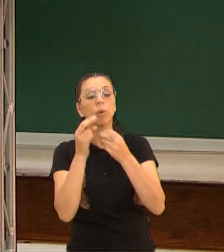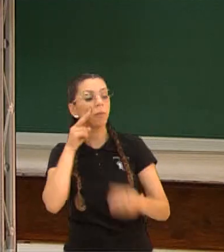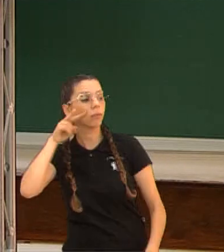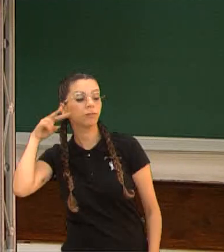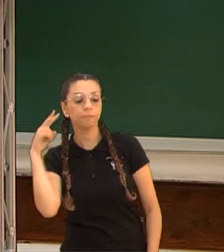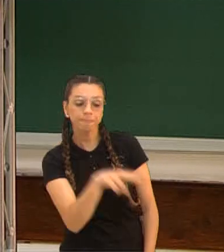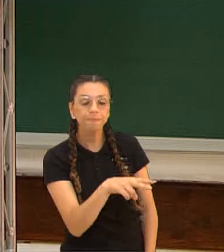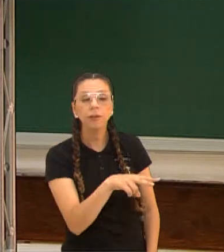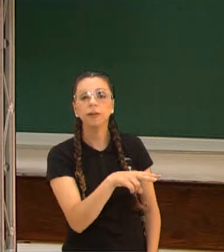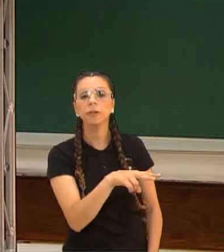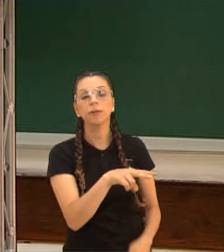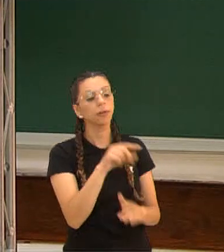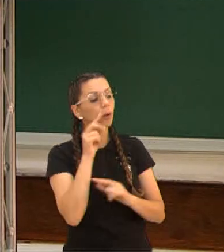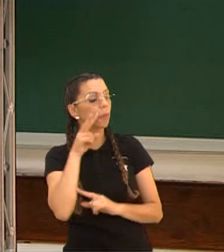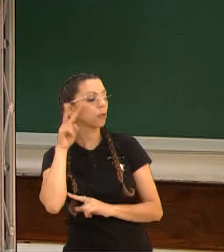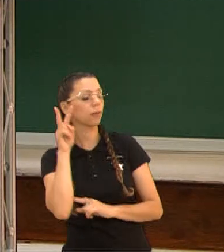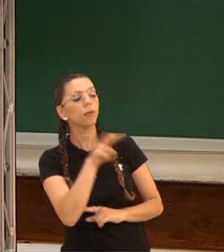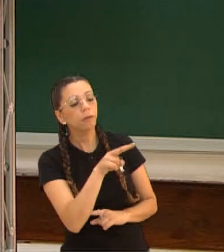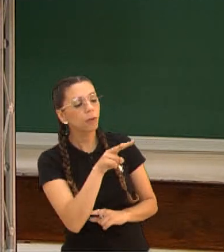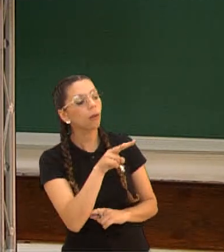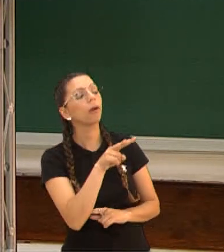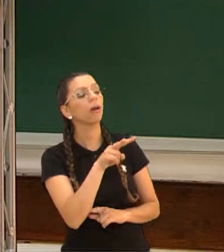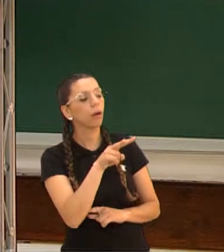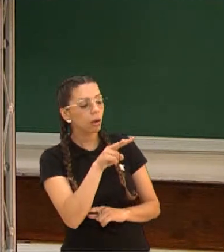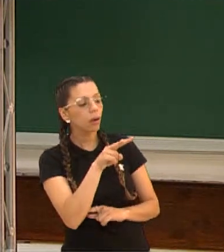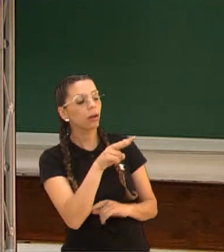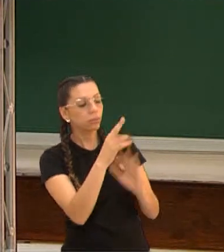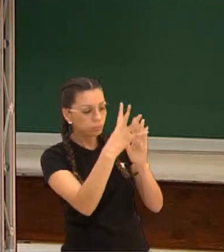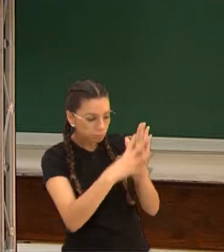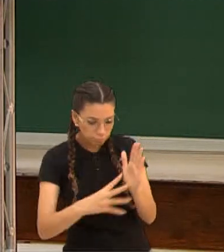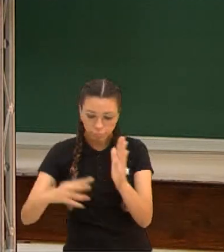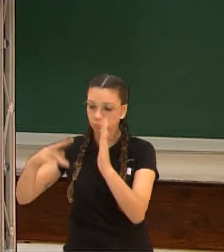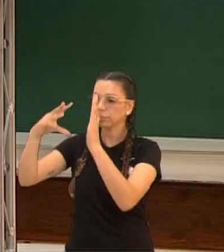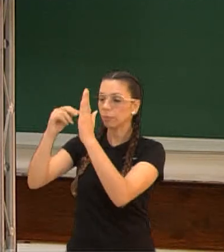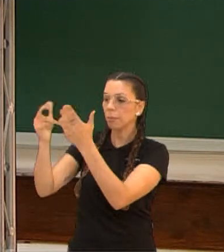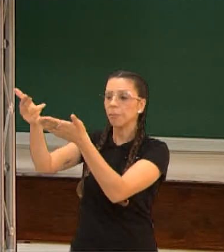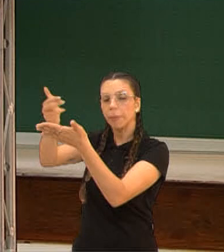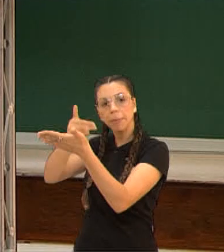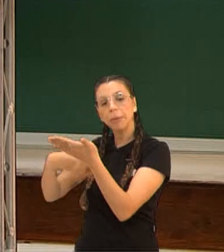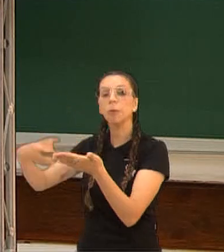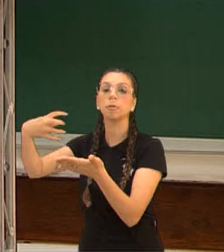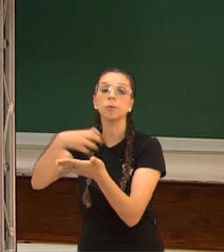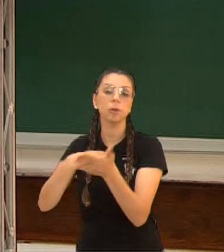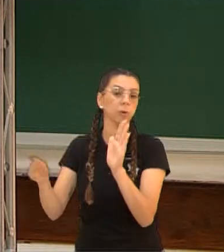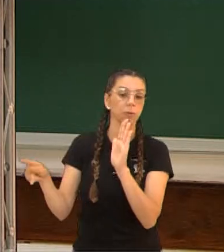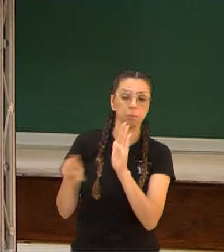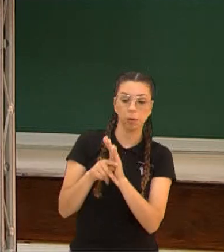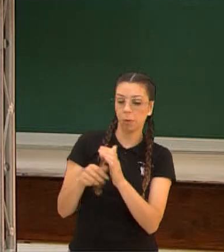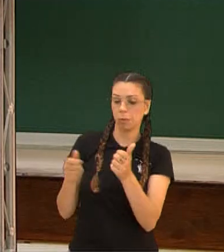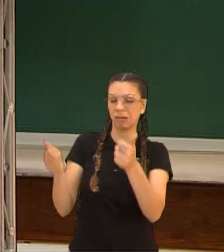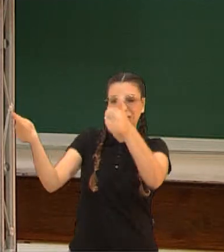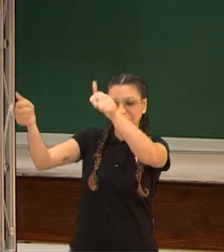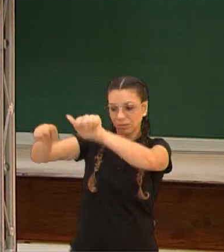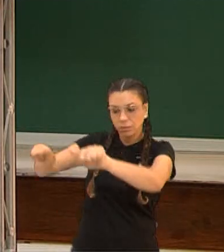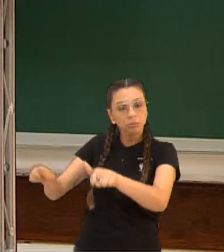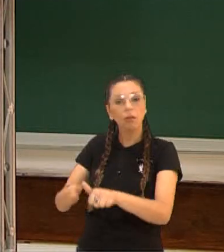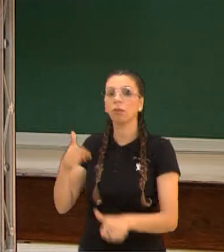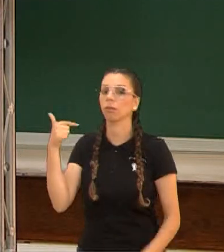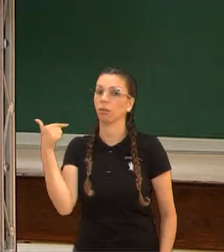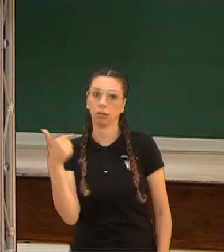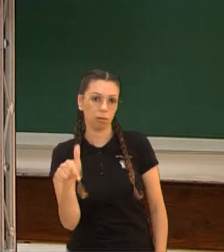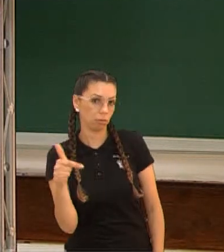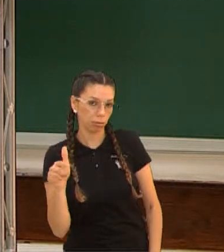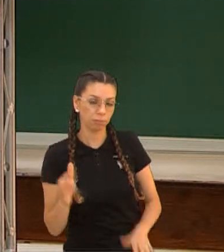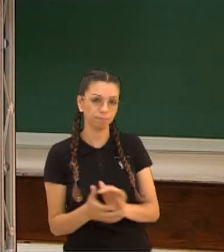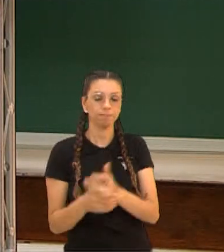né? Retratar a natureza como eles observam. Só que na maneira deles, né? Sem os contornos. Então, uma obra com